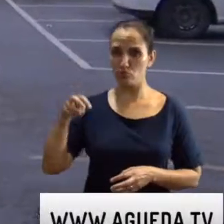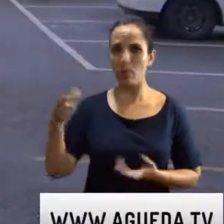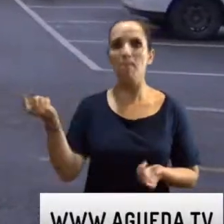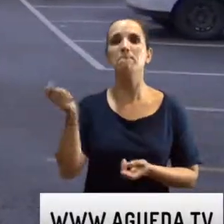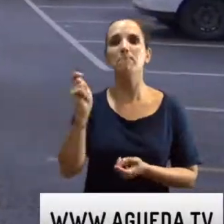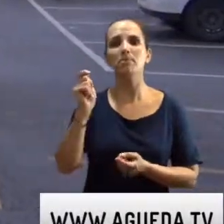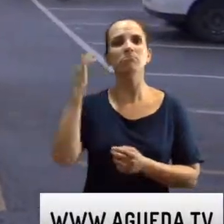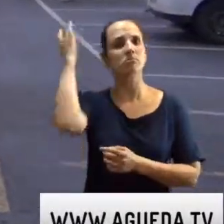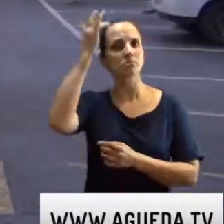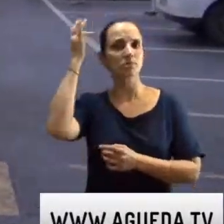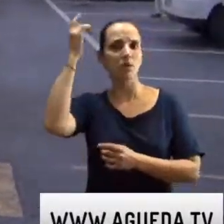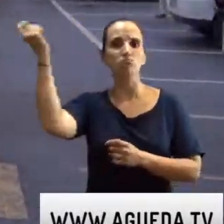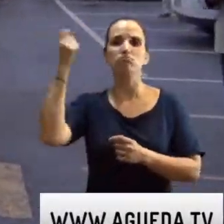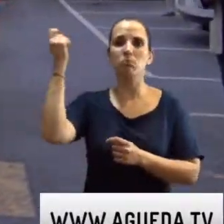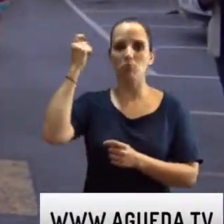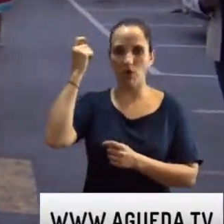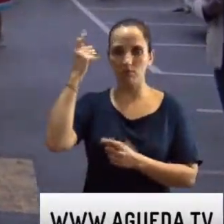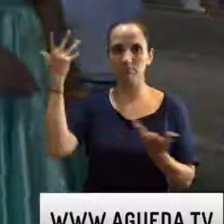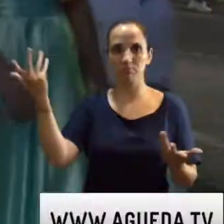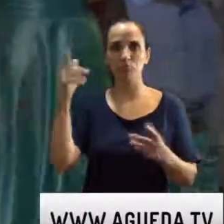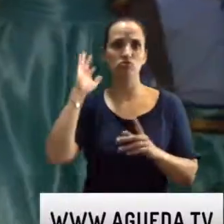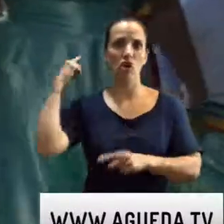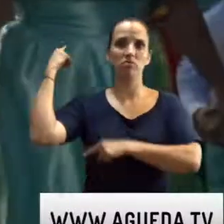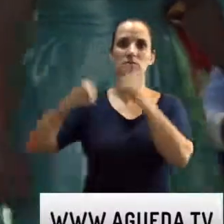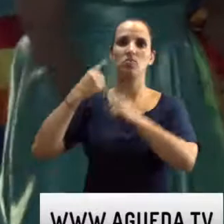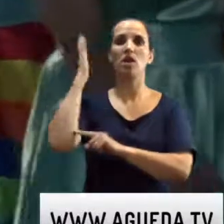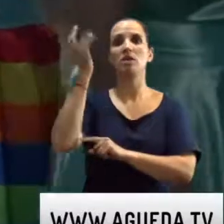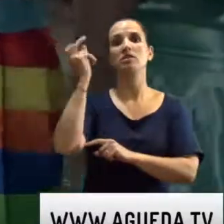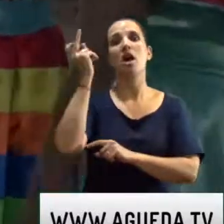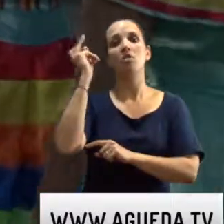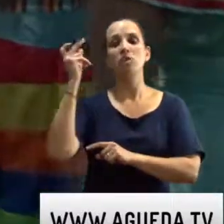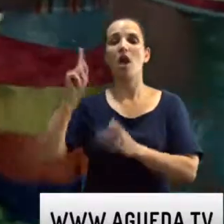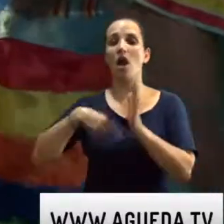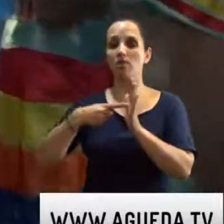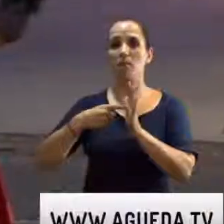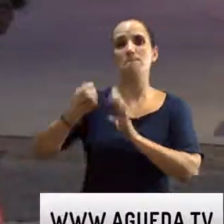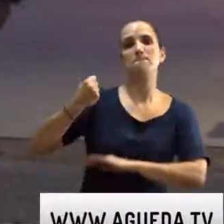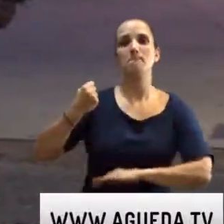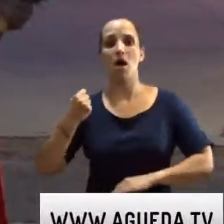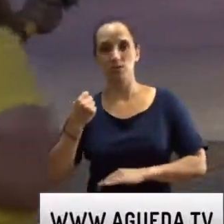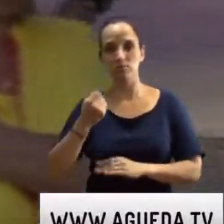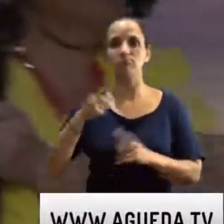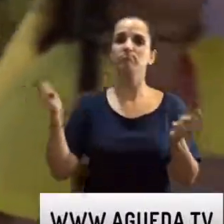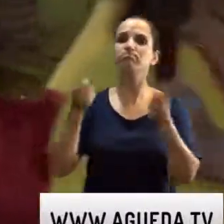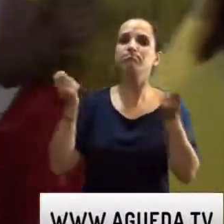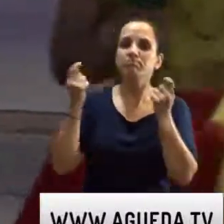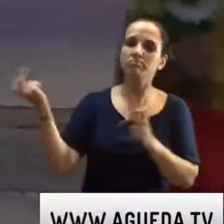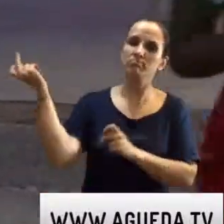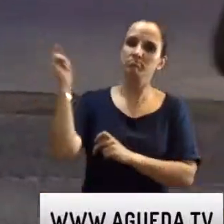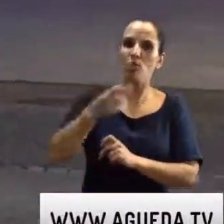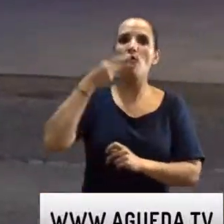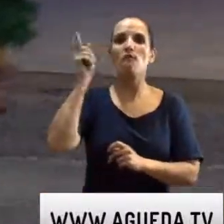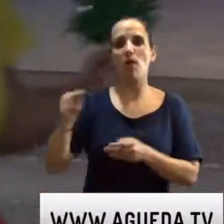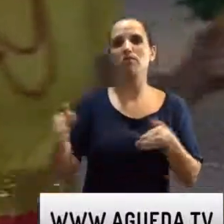Junho é o mês dos santos populares e dos manjericos. E como já é tradição há 15 anos em Águeda, as marchas populares regressaram às ruas